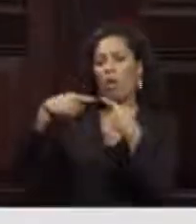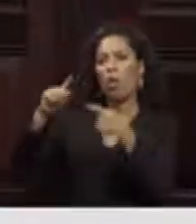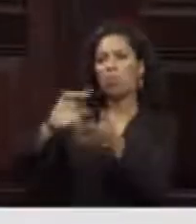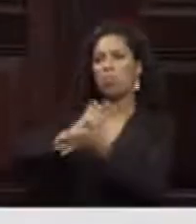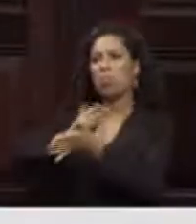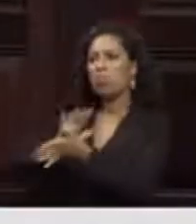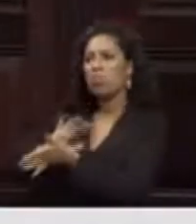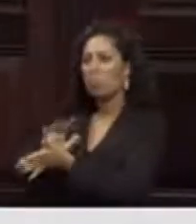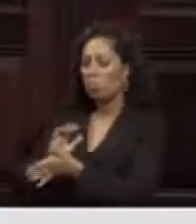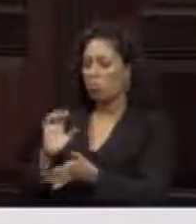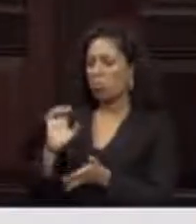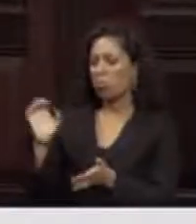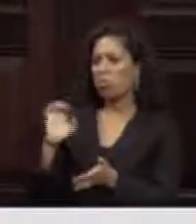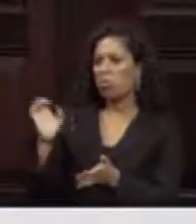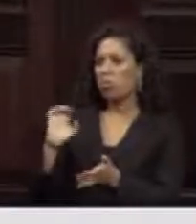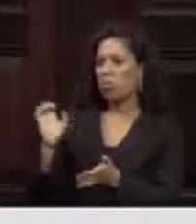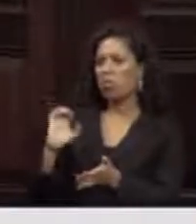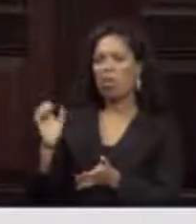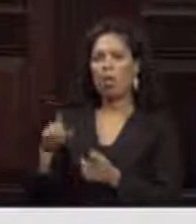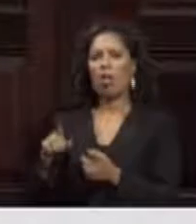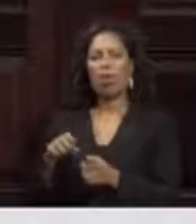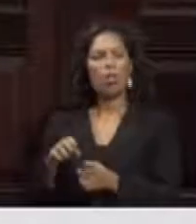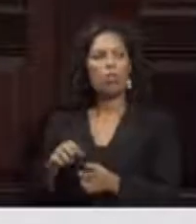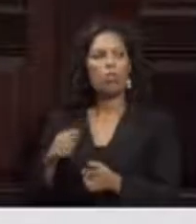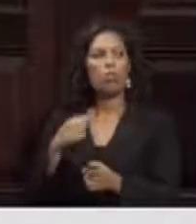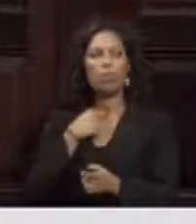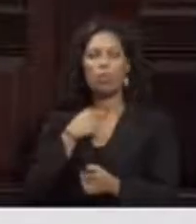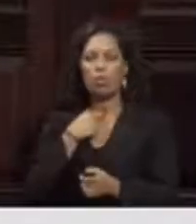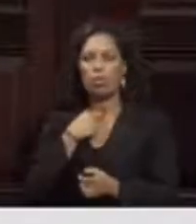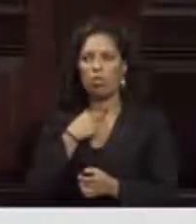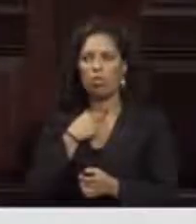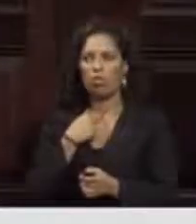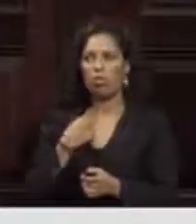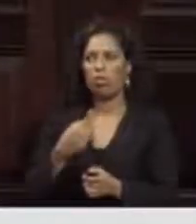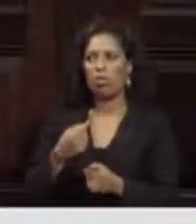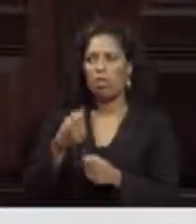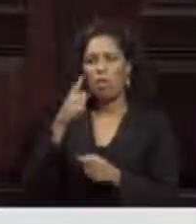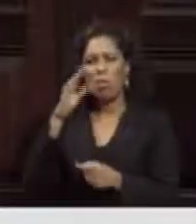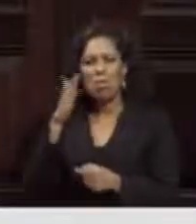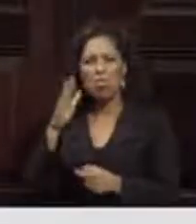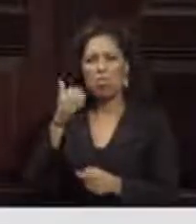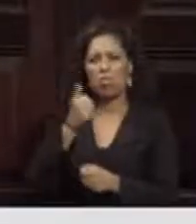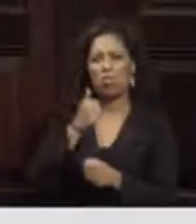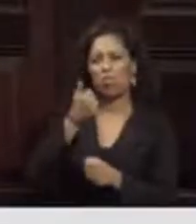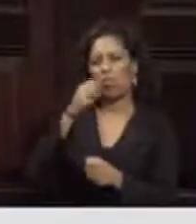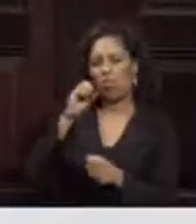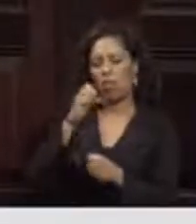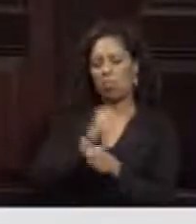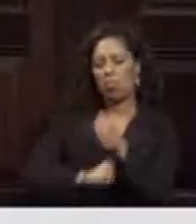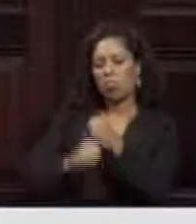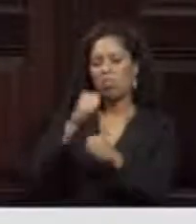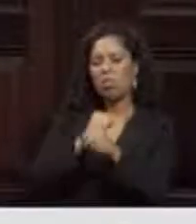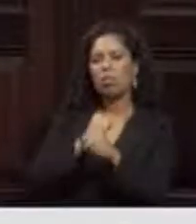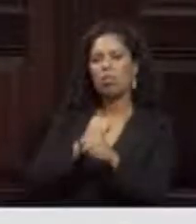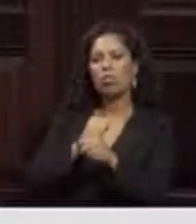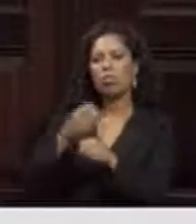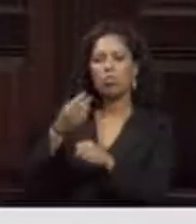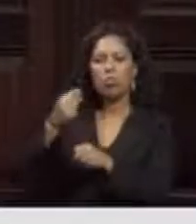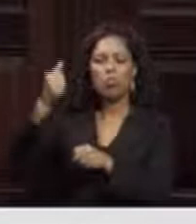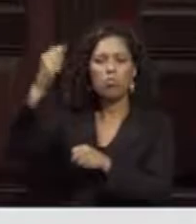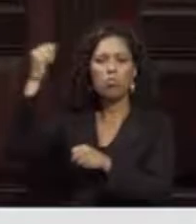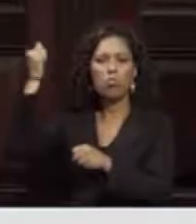certamente sabe disso, que nós aprovamos há cerca de 10 anos a lei e era em maio.